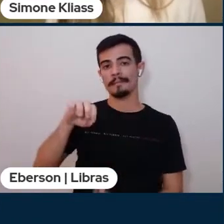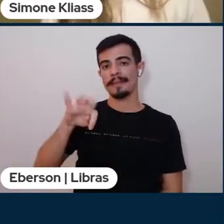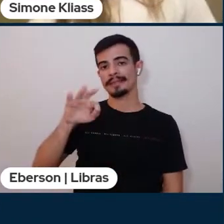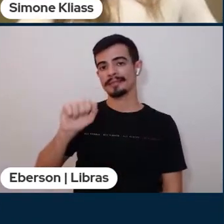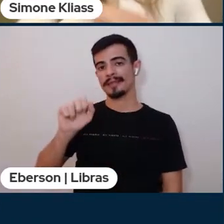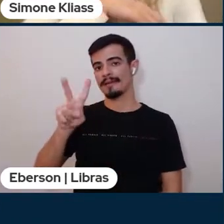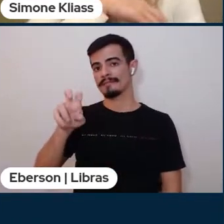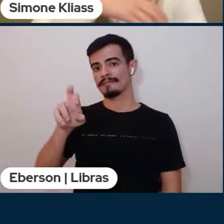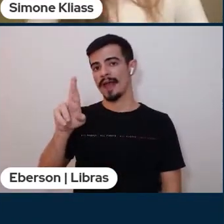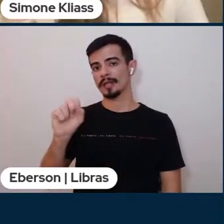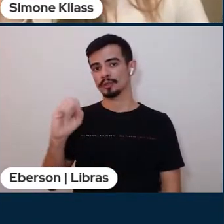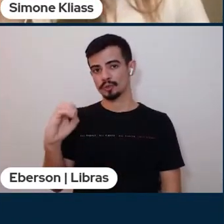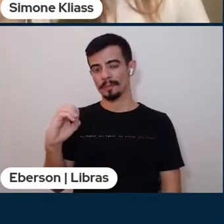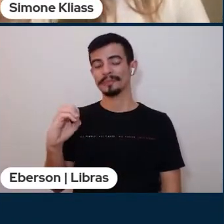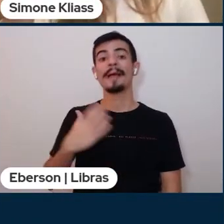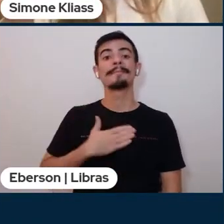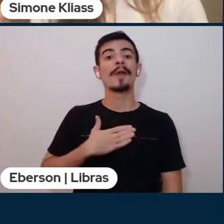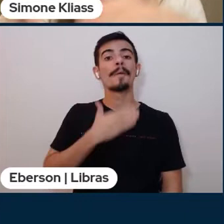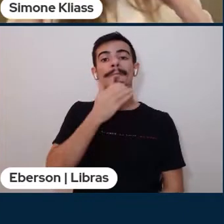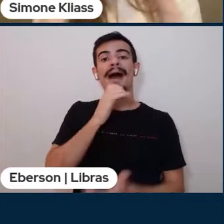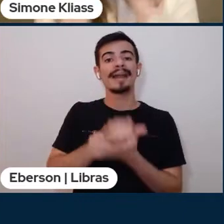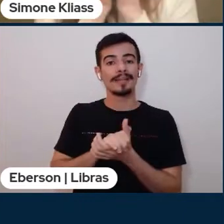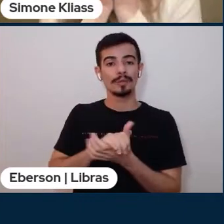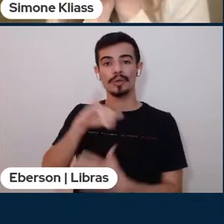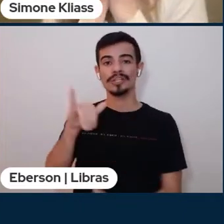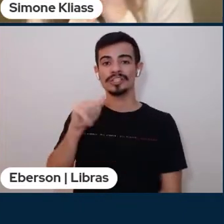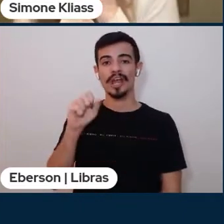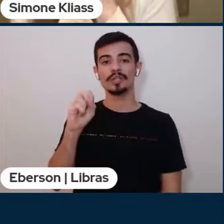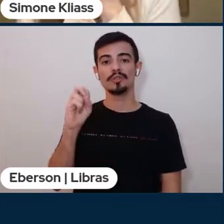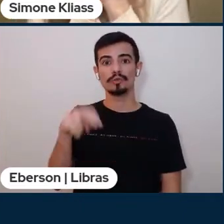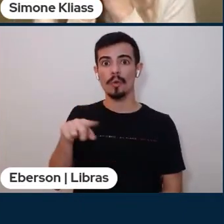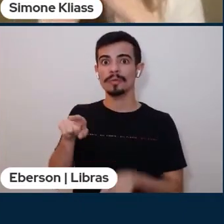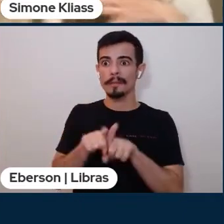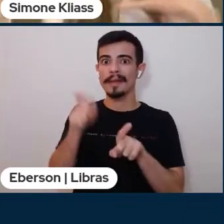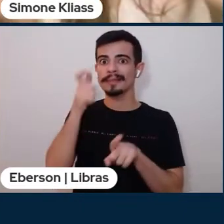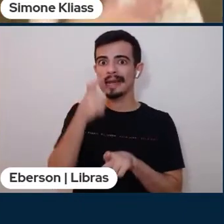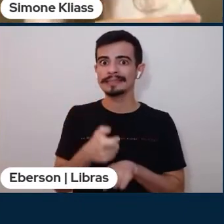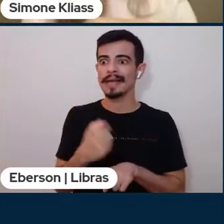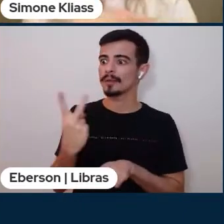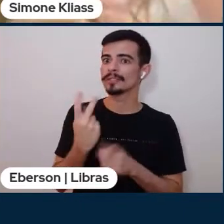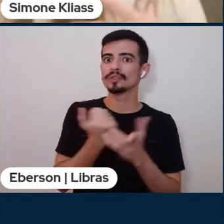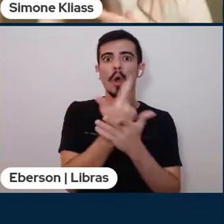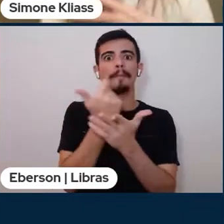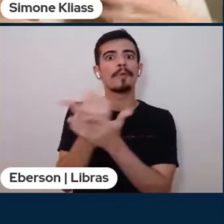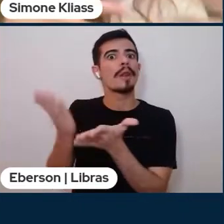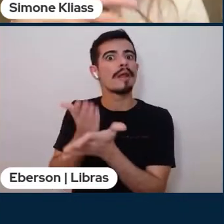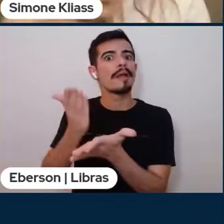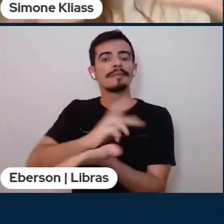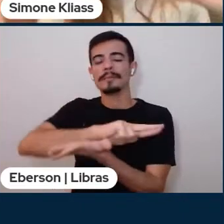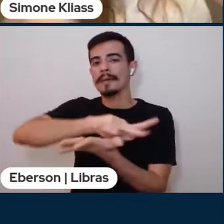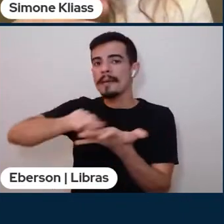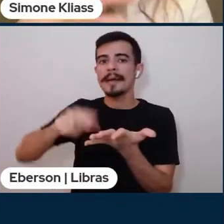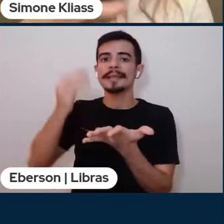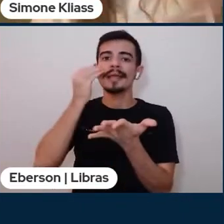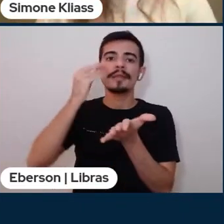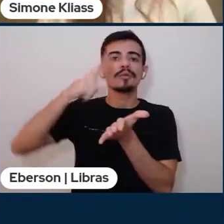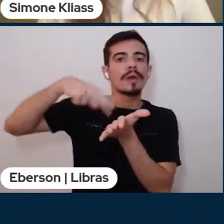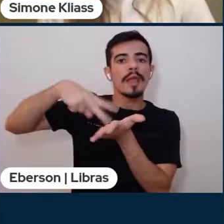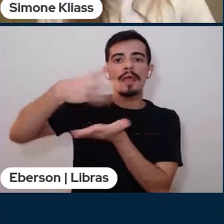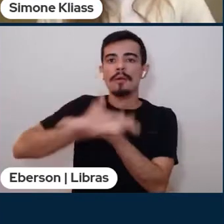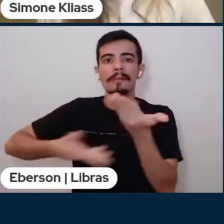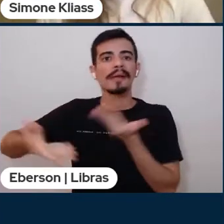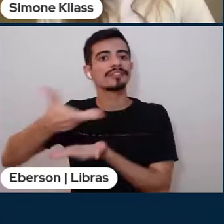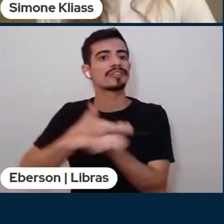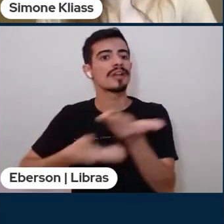também está interessado encomendou vários livros a gente tá maluco aqui tentando ler tudo e compartilhar né